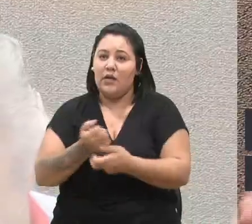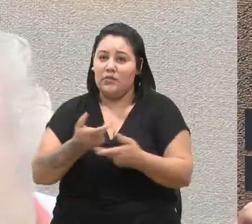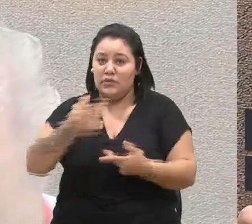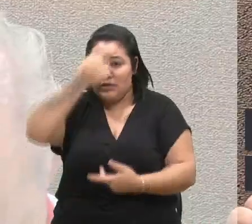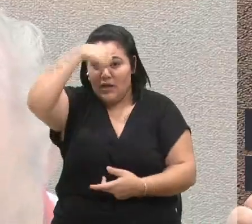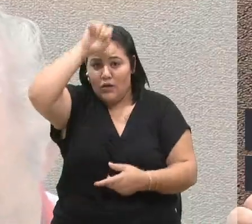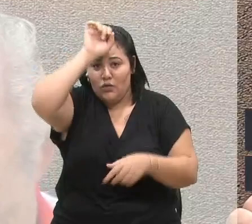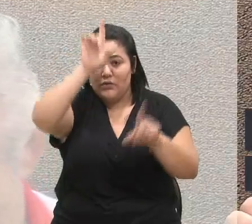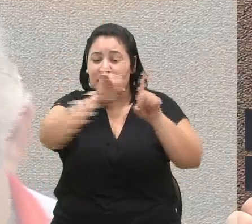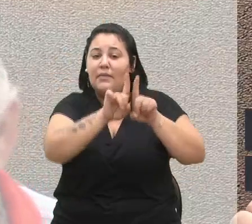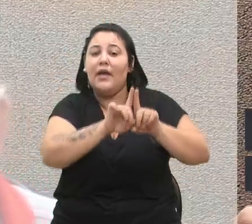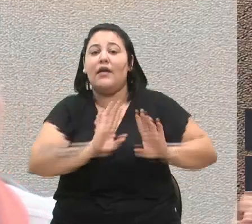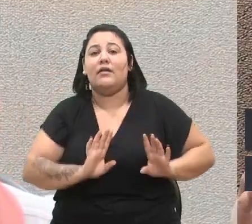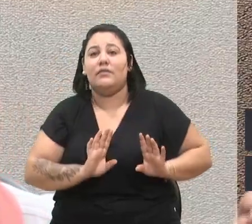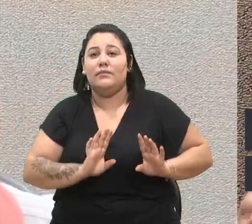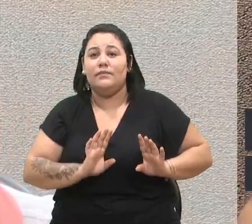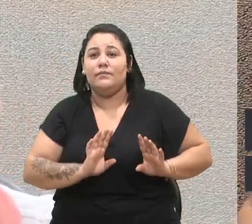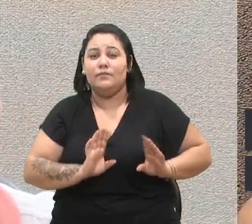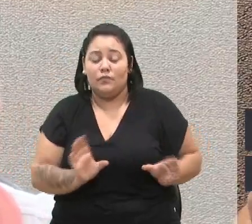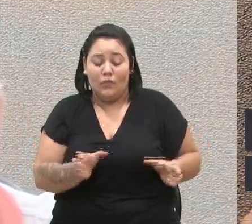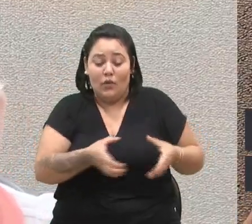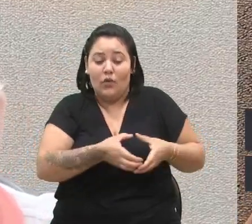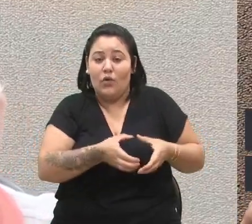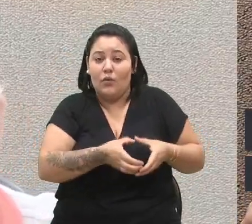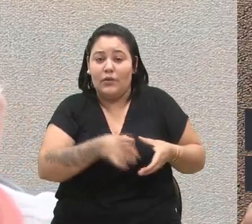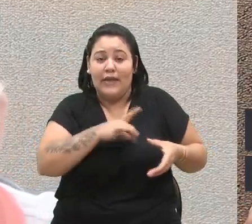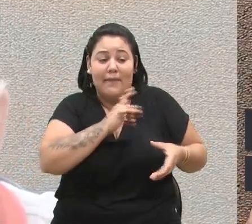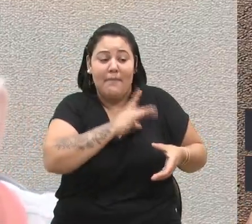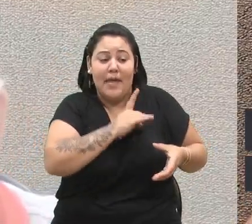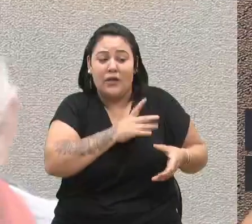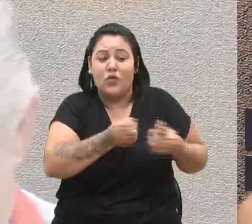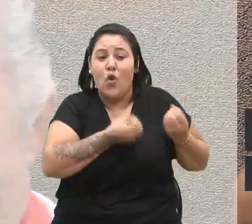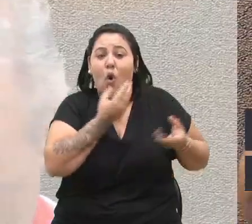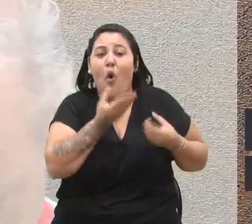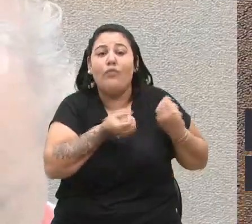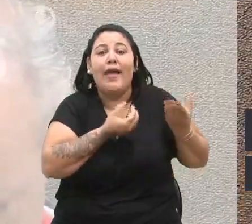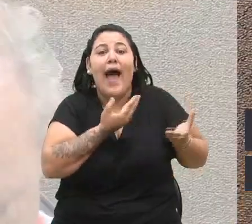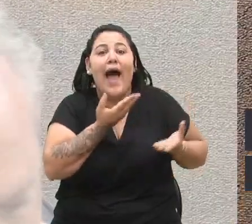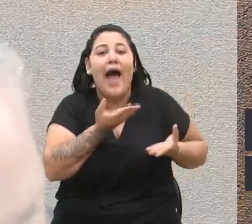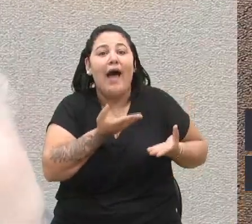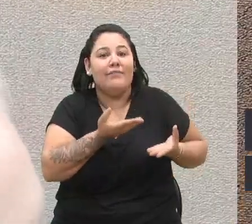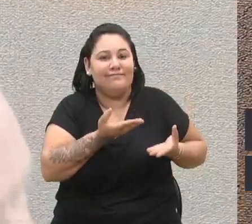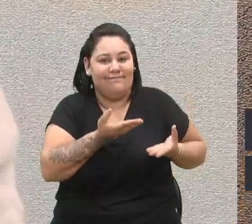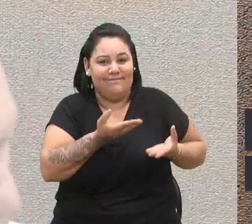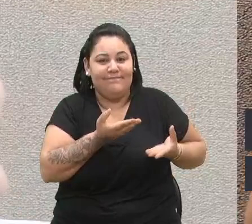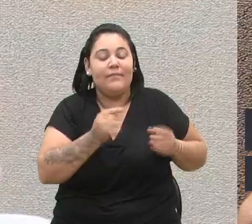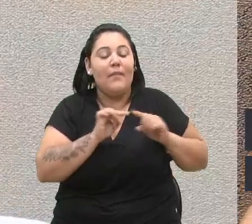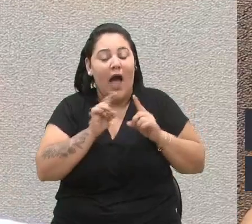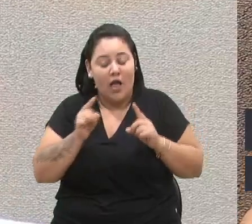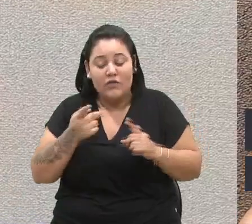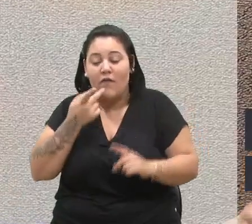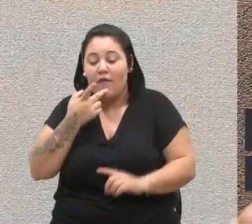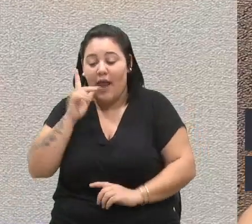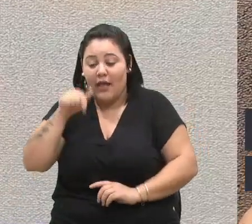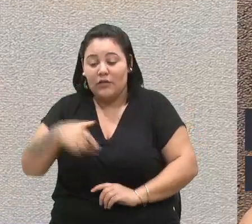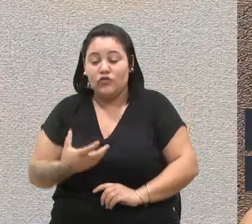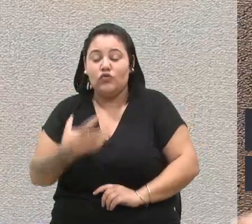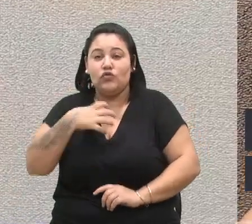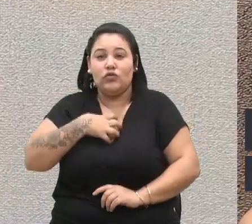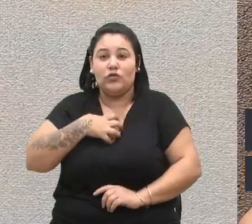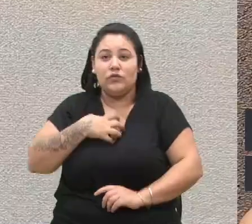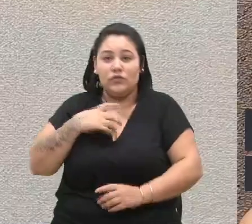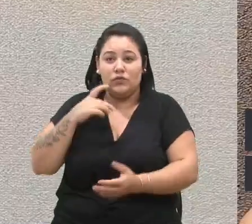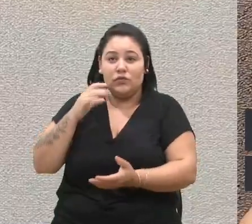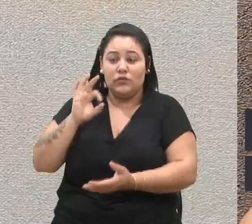ali é uma confraria, onde eles têm medo de um de falar do outro. Mas foi trazido aqui de forma muito veemente na CPI pelo